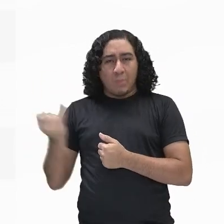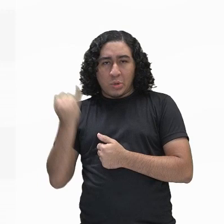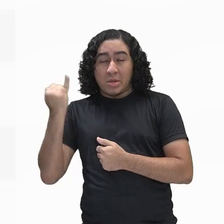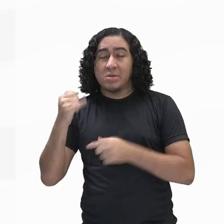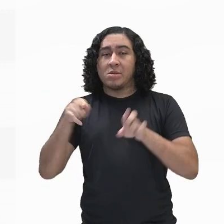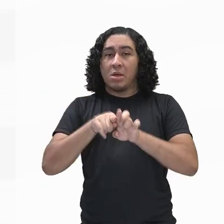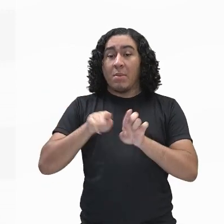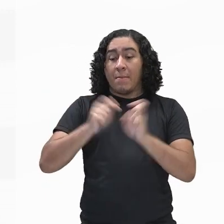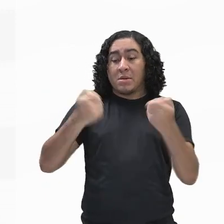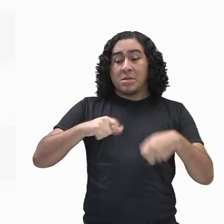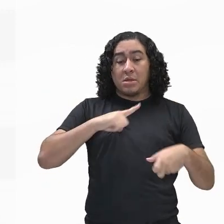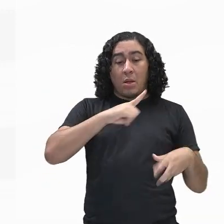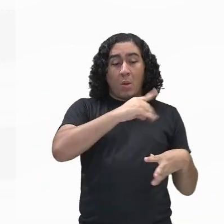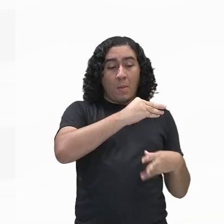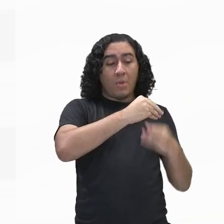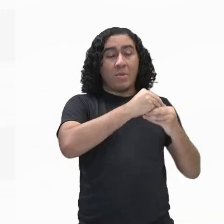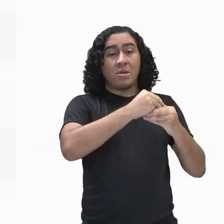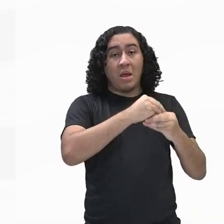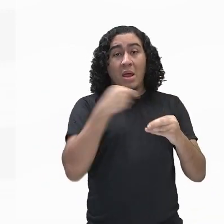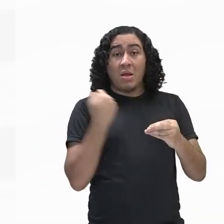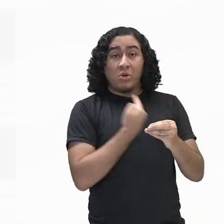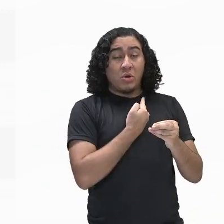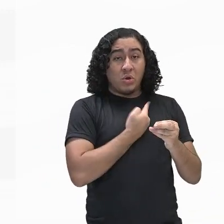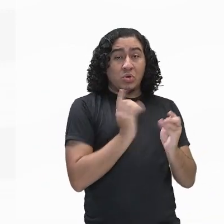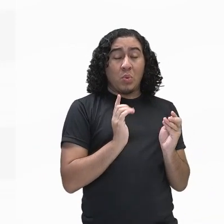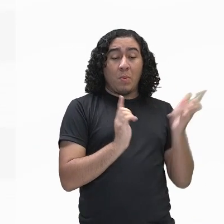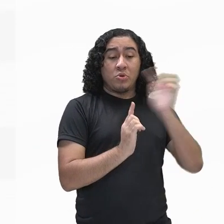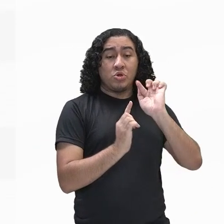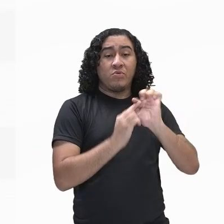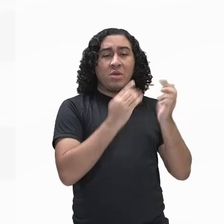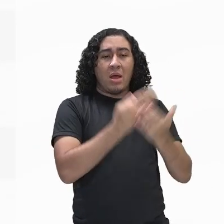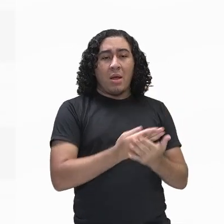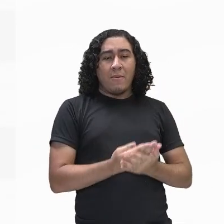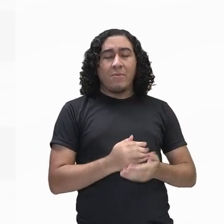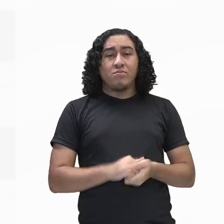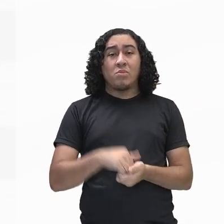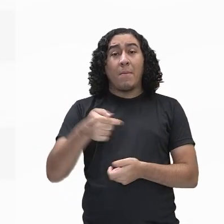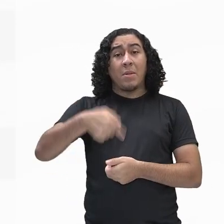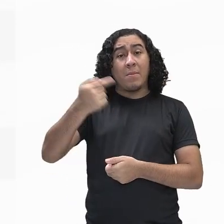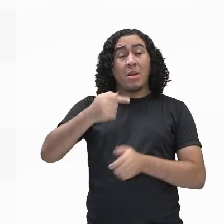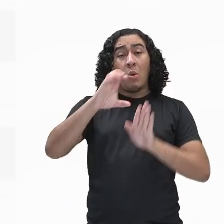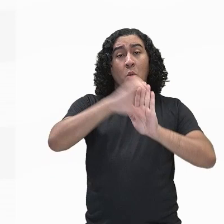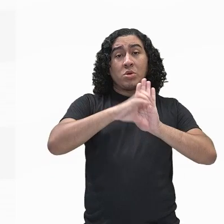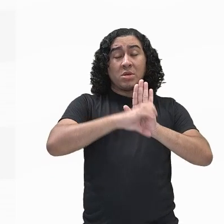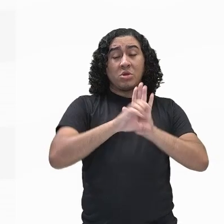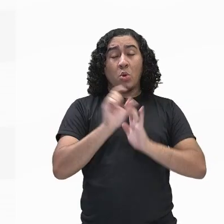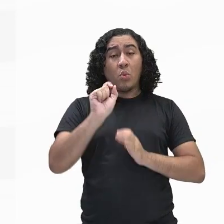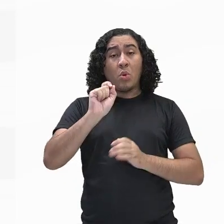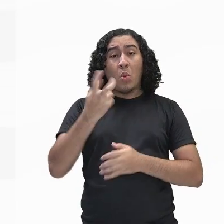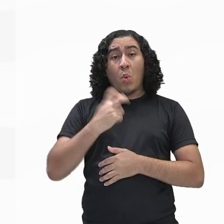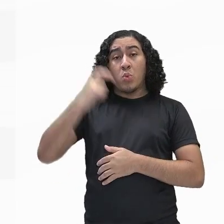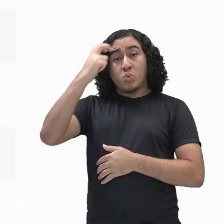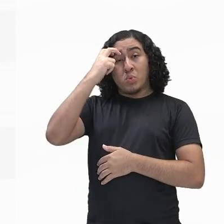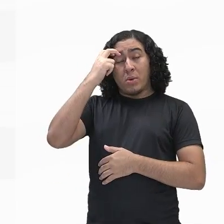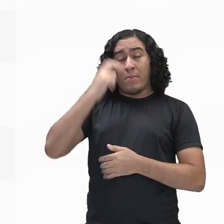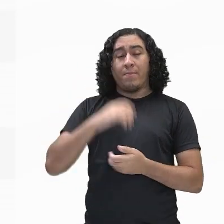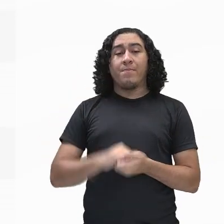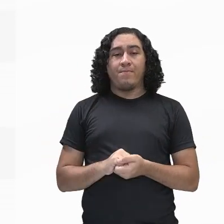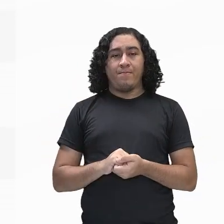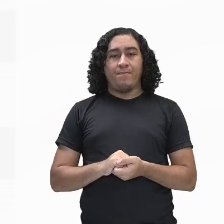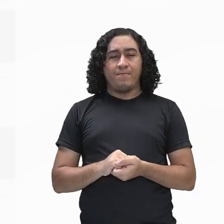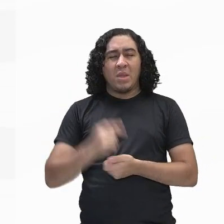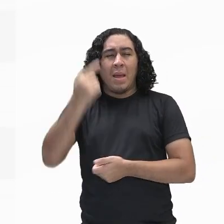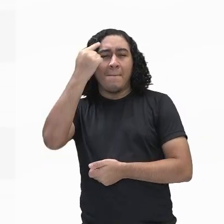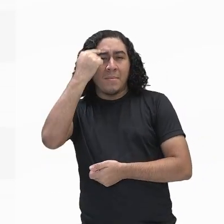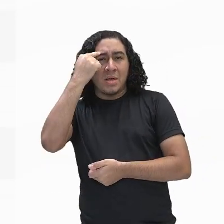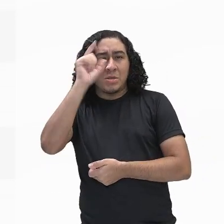desses para complementar aí o alvo da nossa aula. O primeiro deles é o conceito de cultura. Tradicionalmente, considera-se